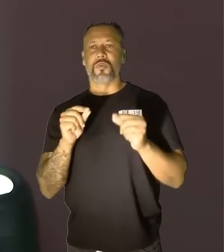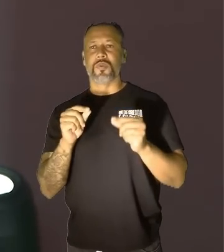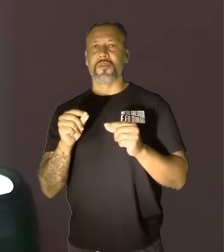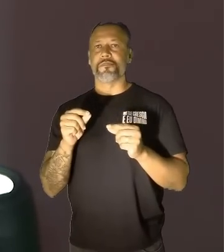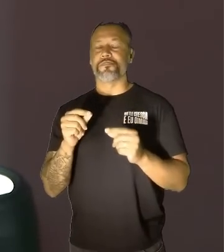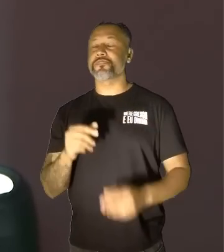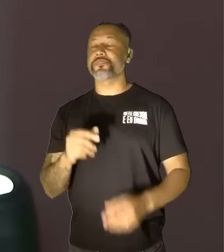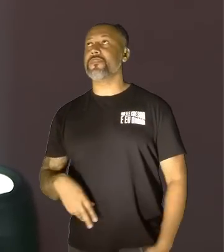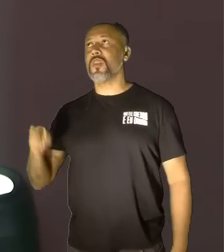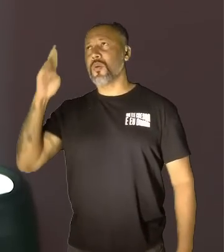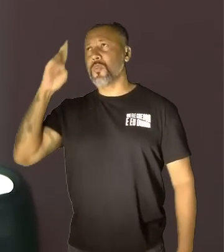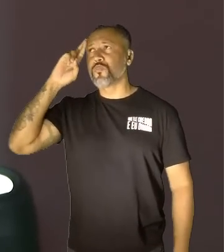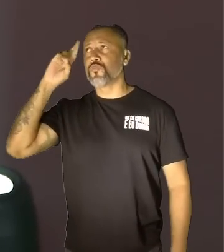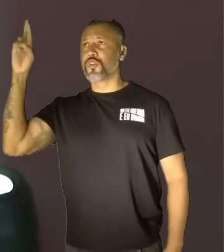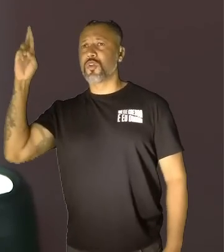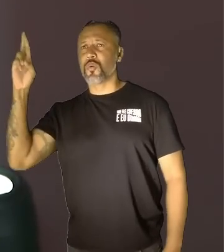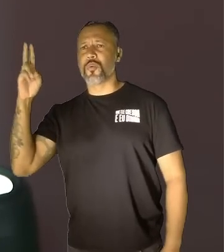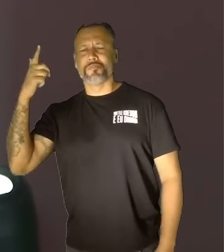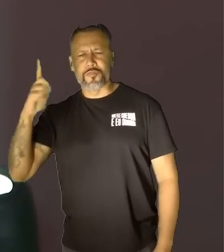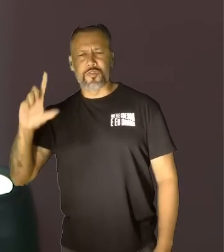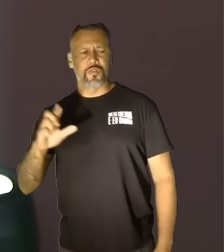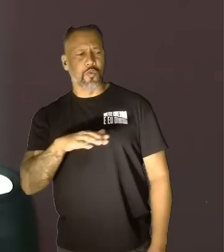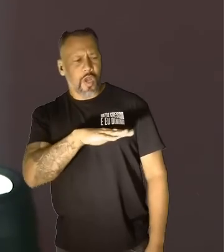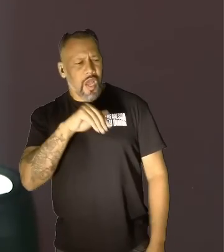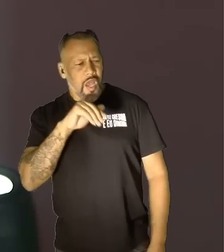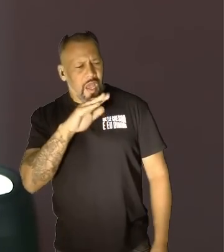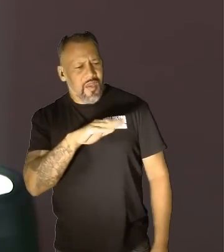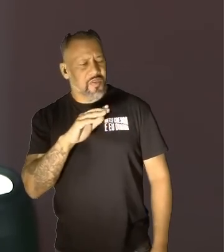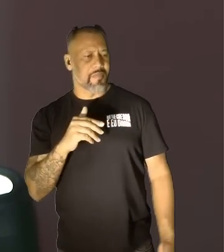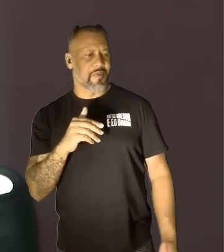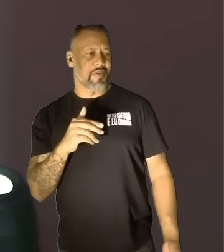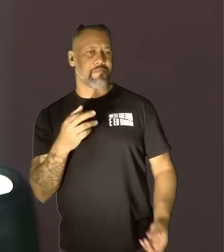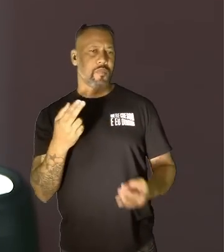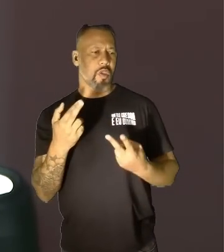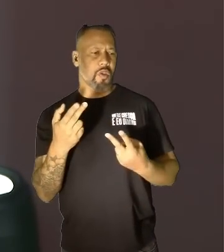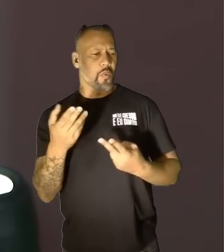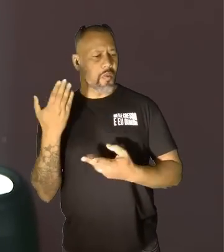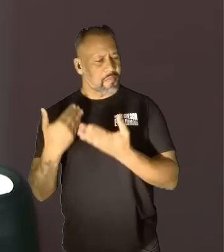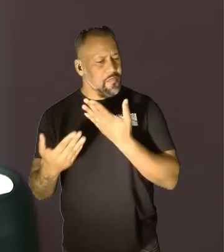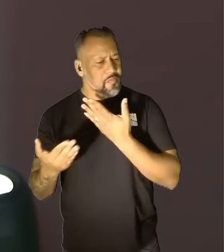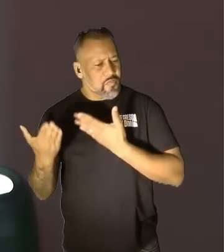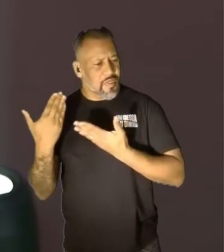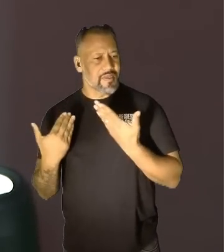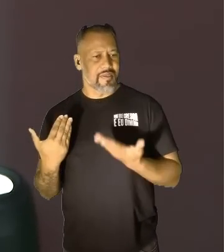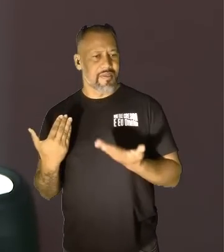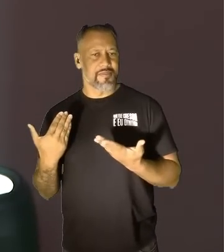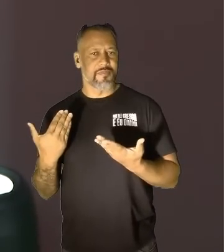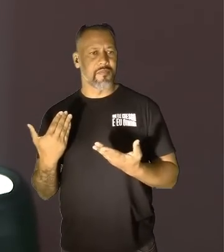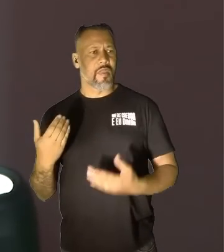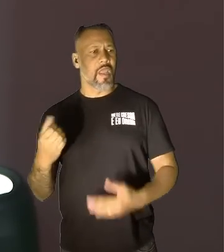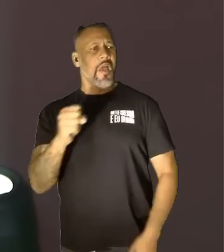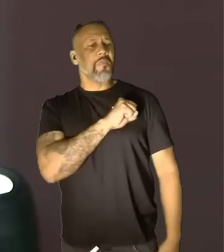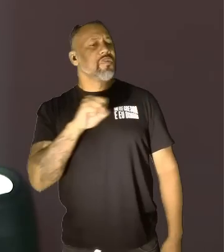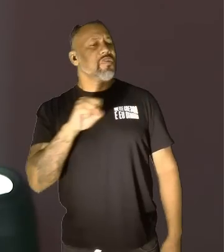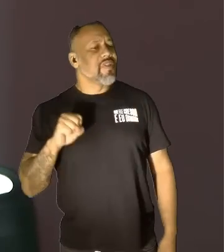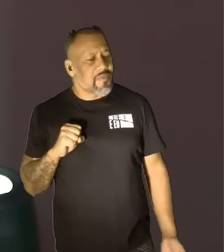voltou a chamá-lo como nas outras vezes.